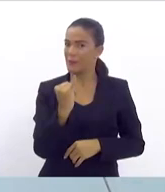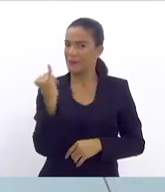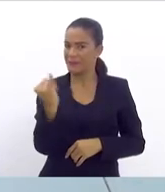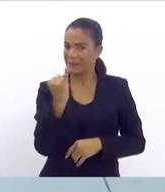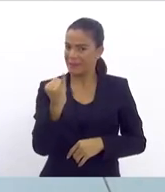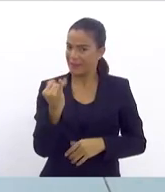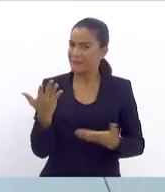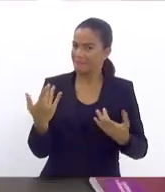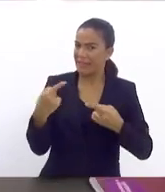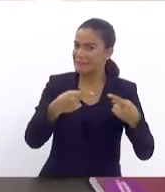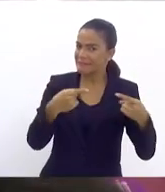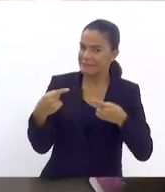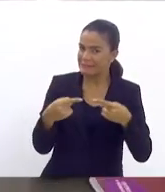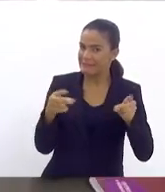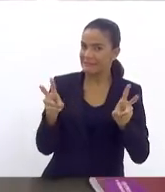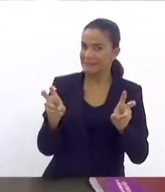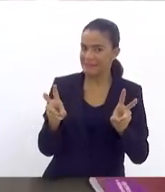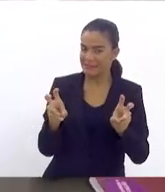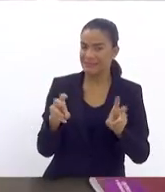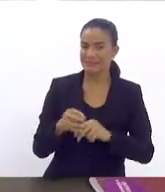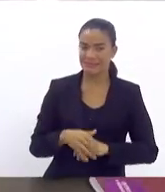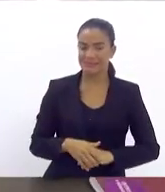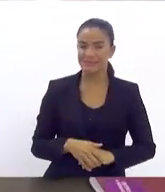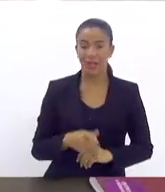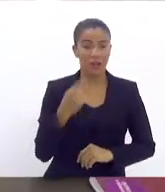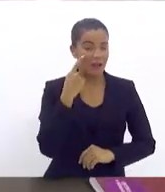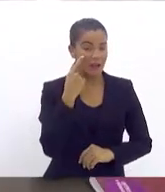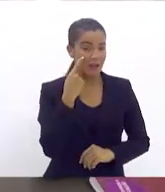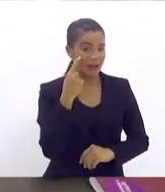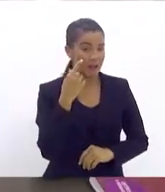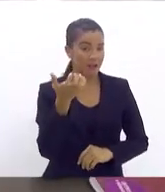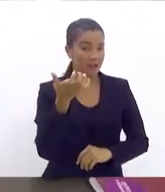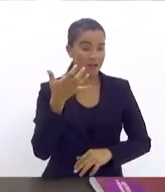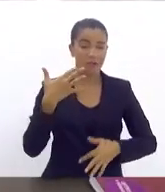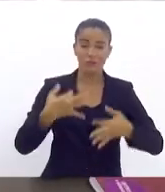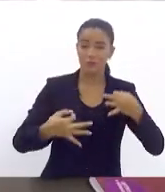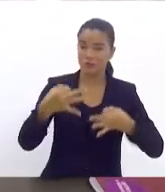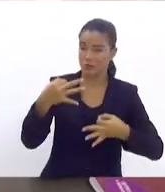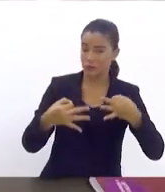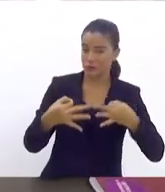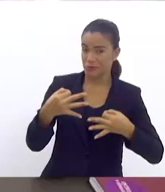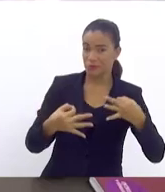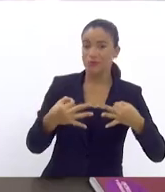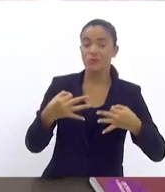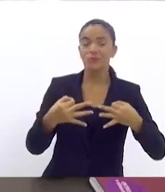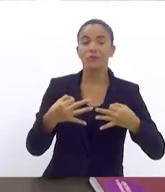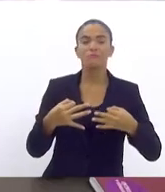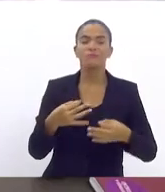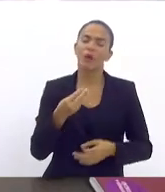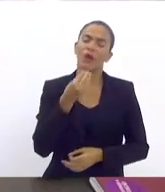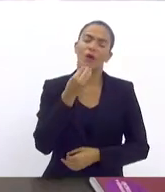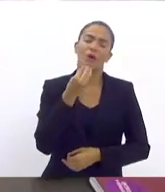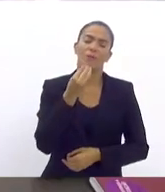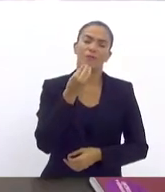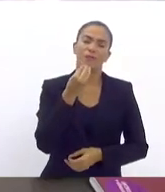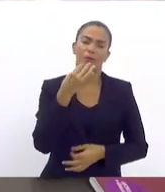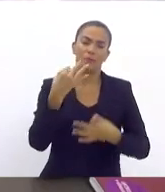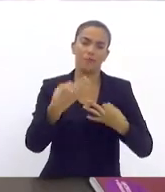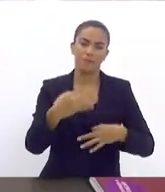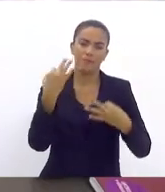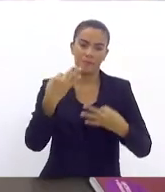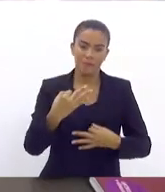gente está tratando esse tema. E, veja, eu queria fazer justiça ao deputado Marcelo Cabeleireiro, que, com certeza, na época,